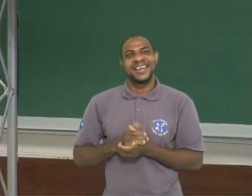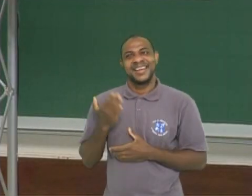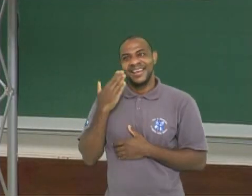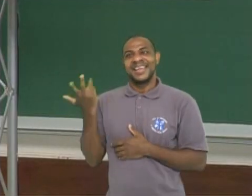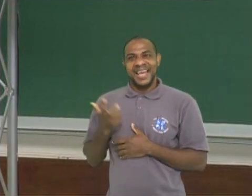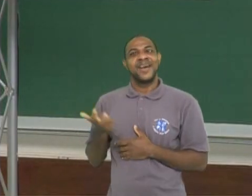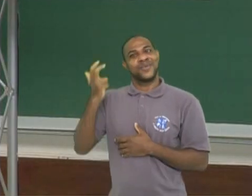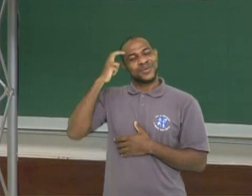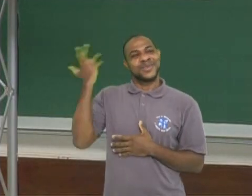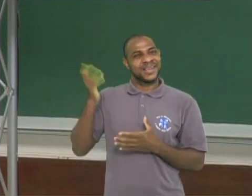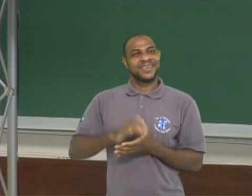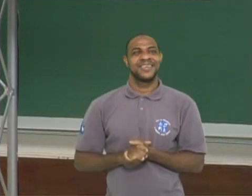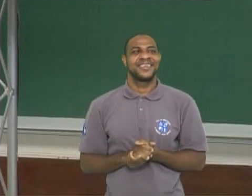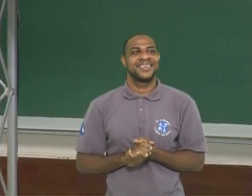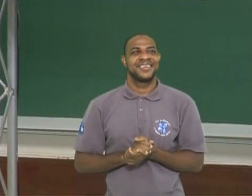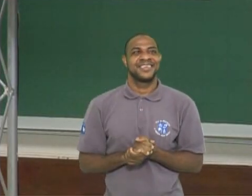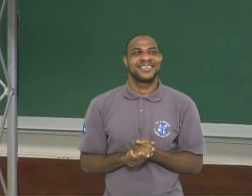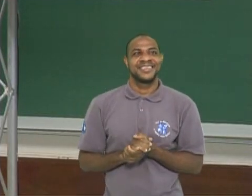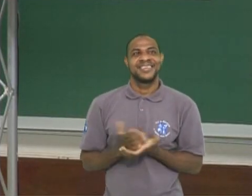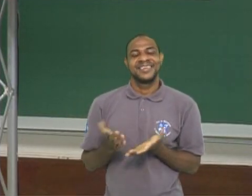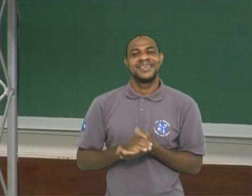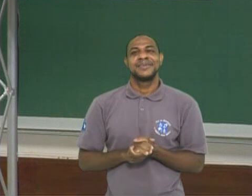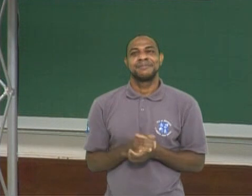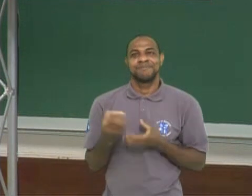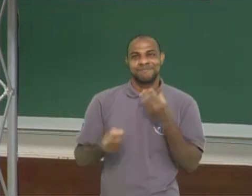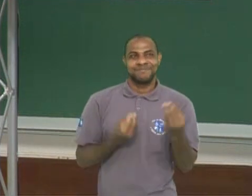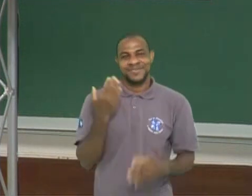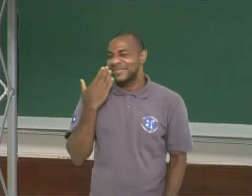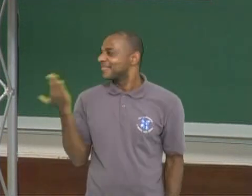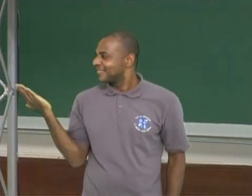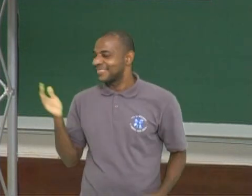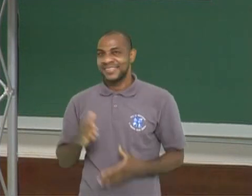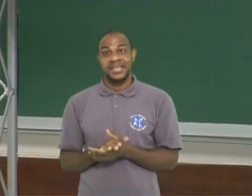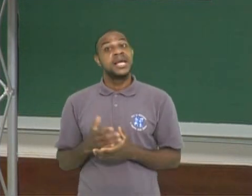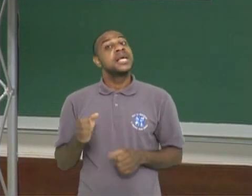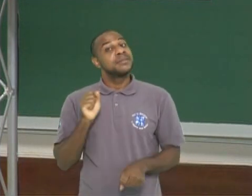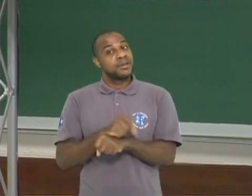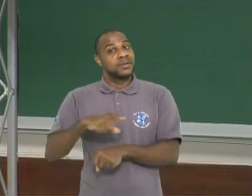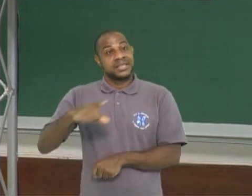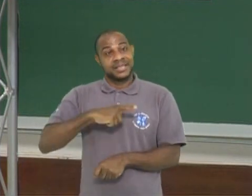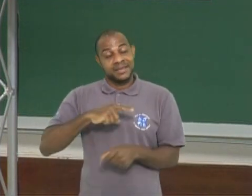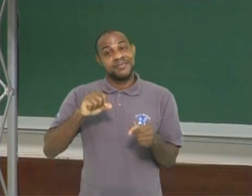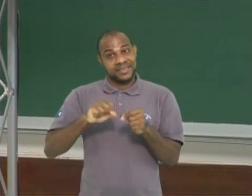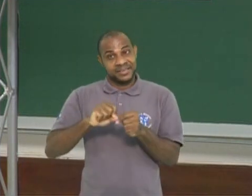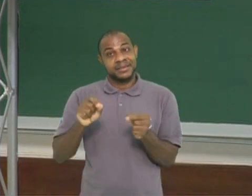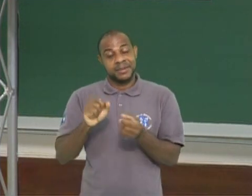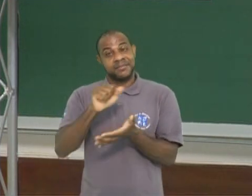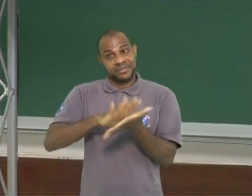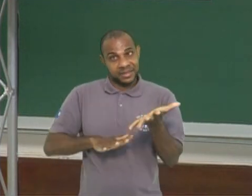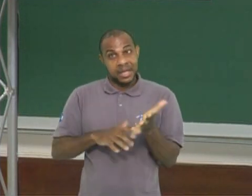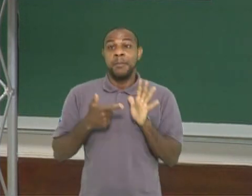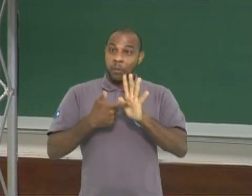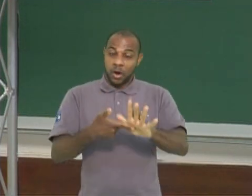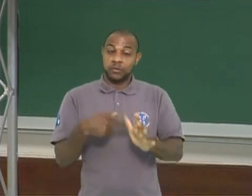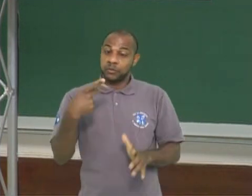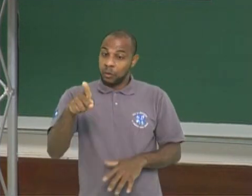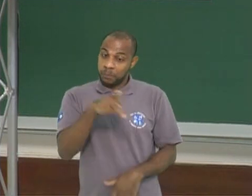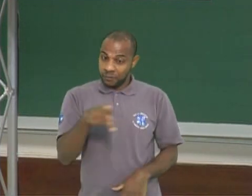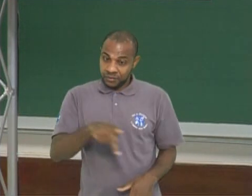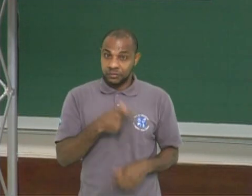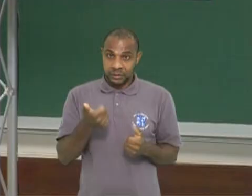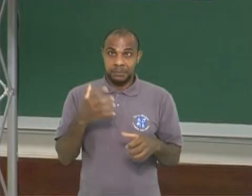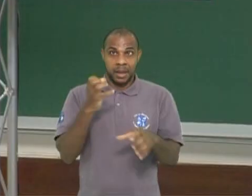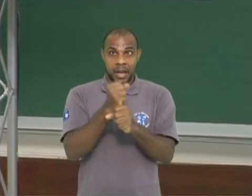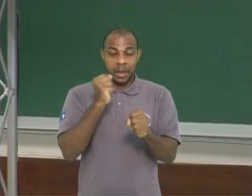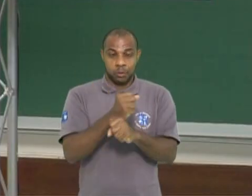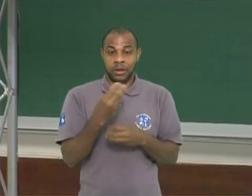e representar aí a minha cidade através desse desenho. Eu espero que vocês tenham feito essa atividade, mostra para o professor e garante a nota